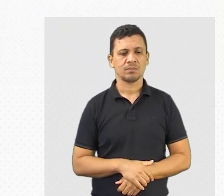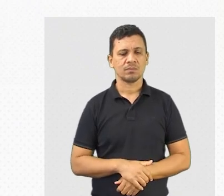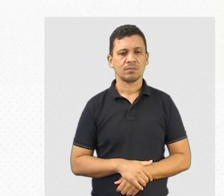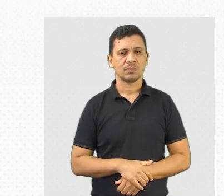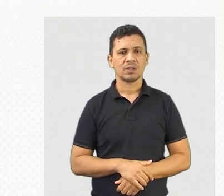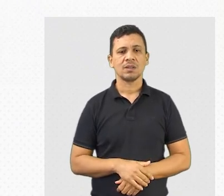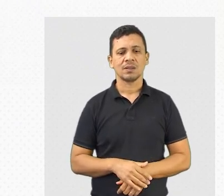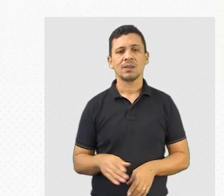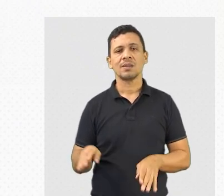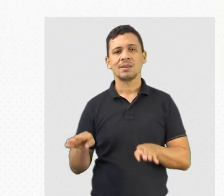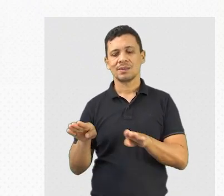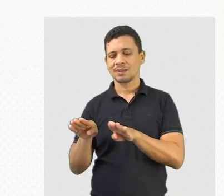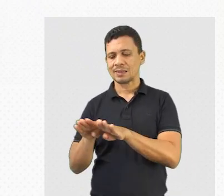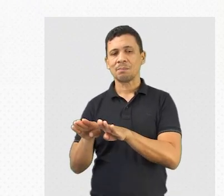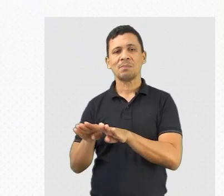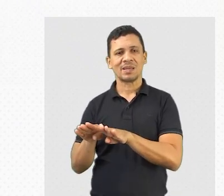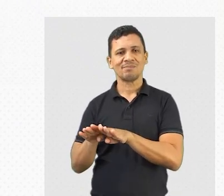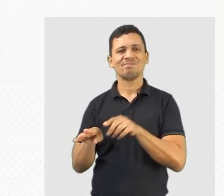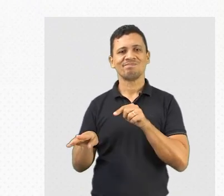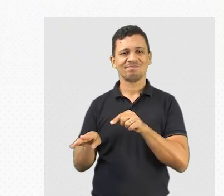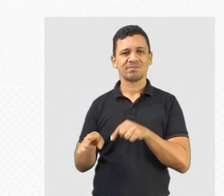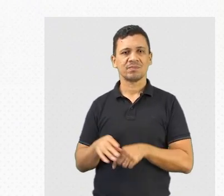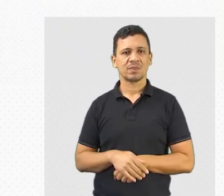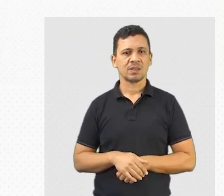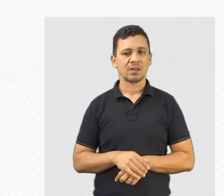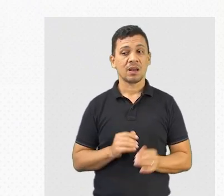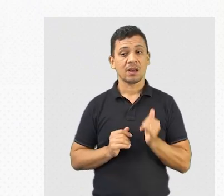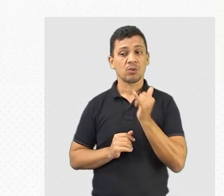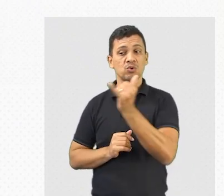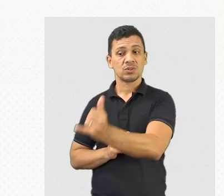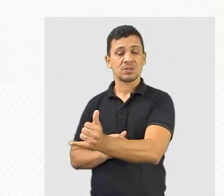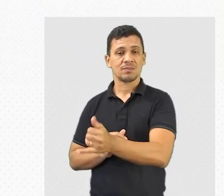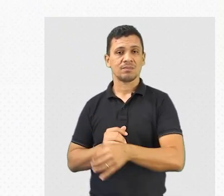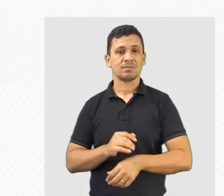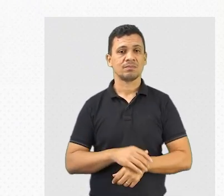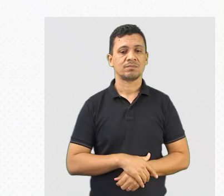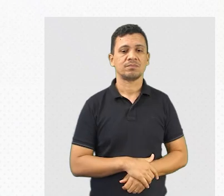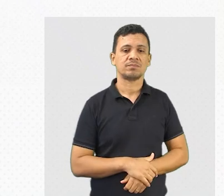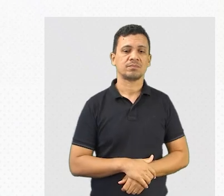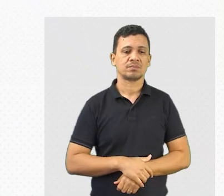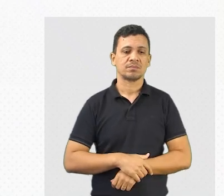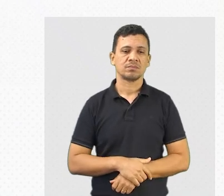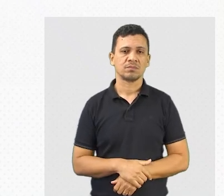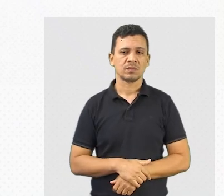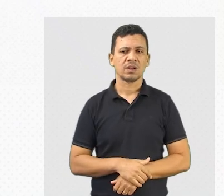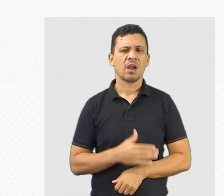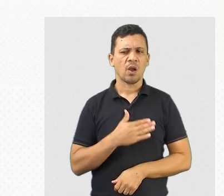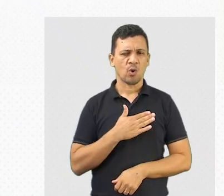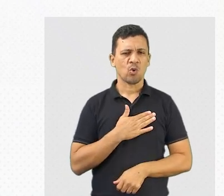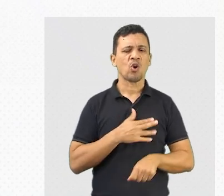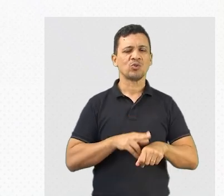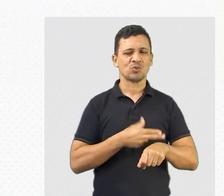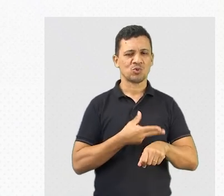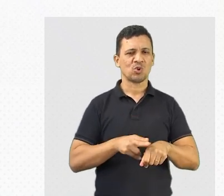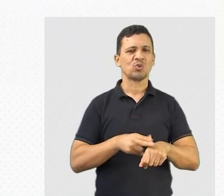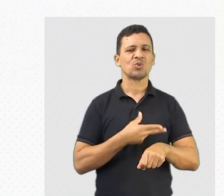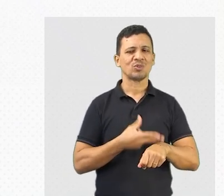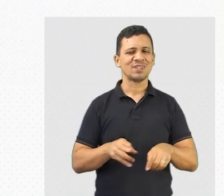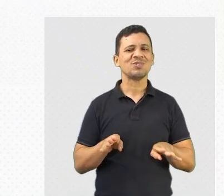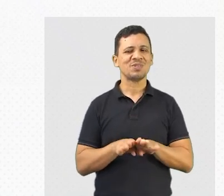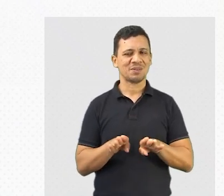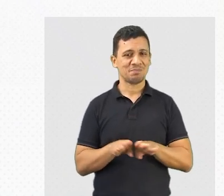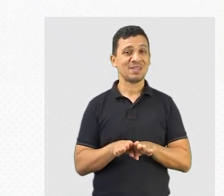também. Eu chego para você e eu digo, I like chocolate too. Eu gosto de chocolate